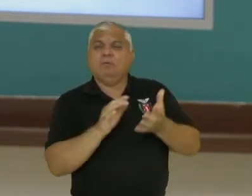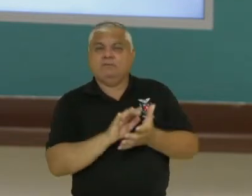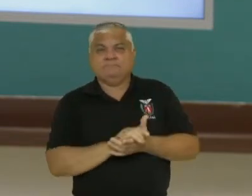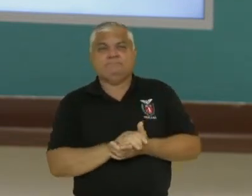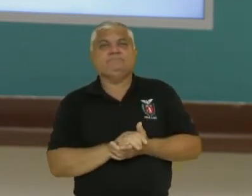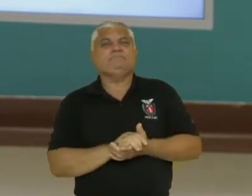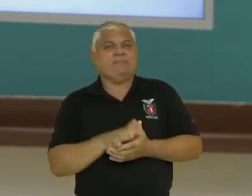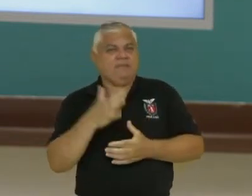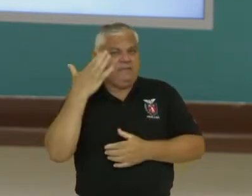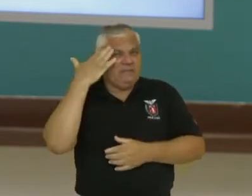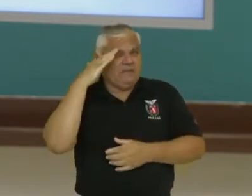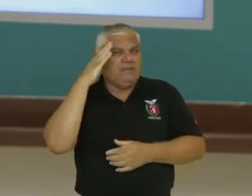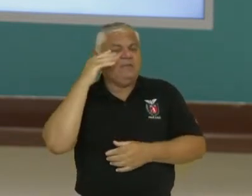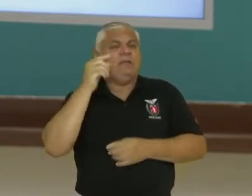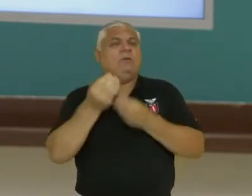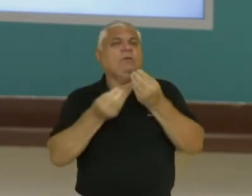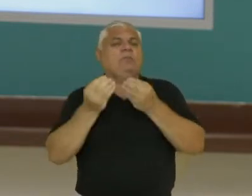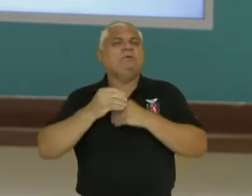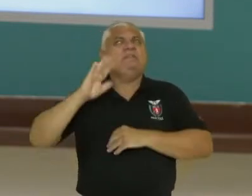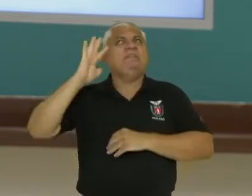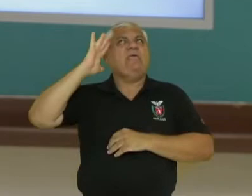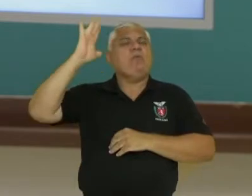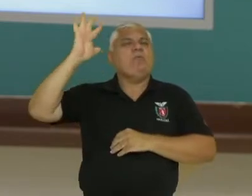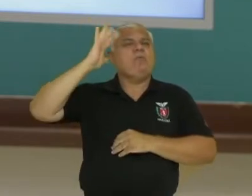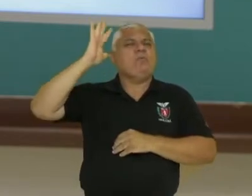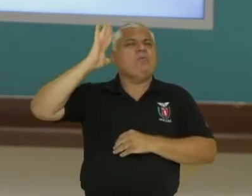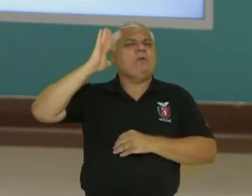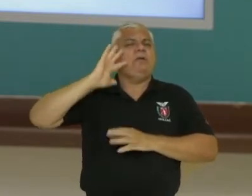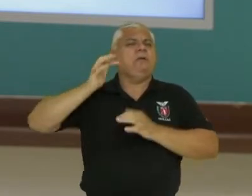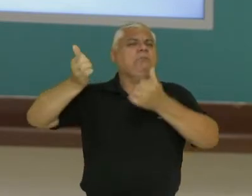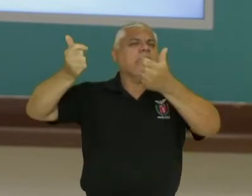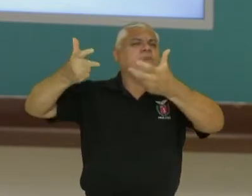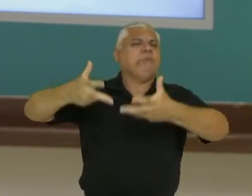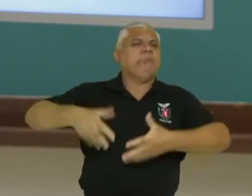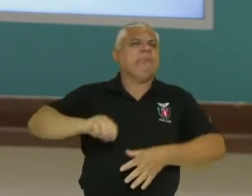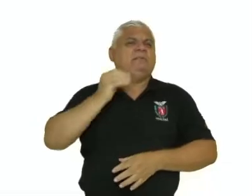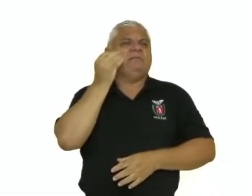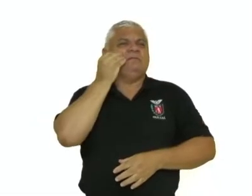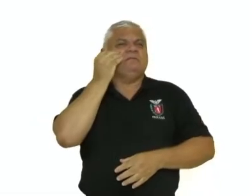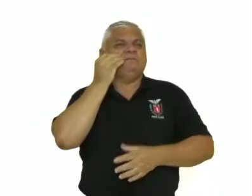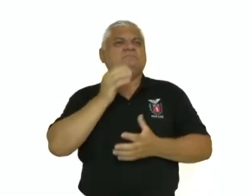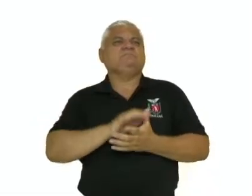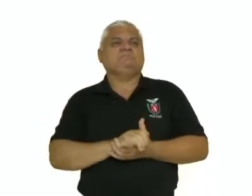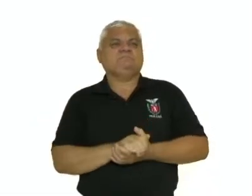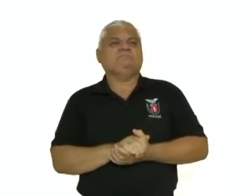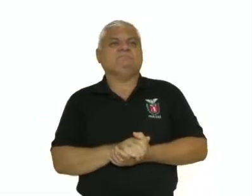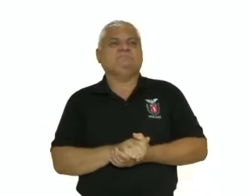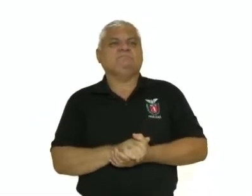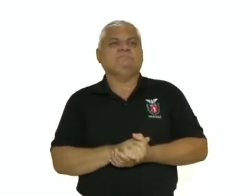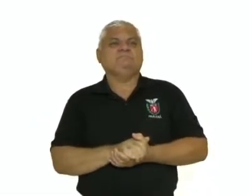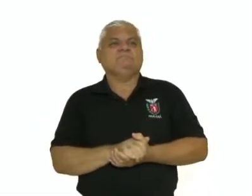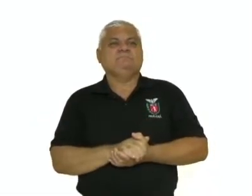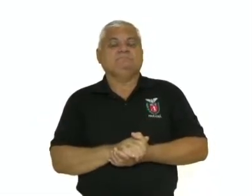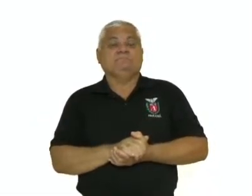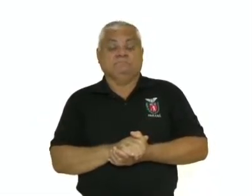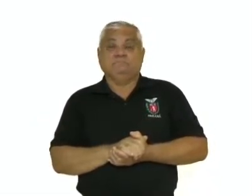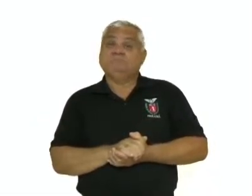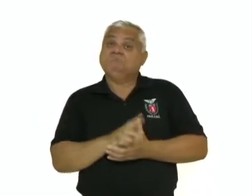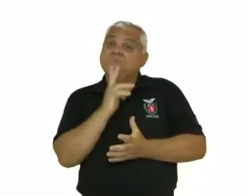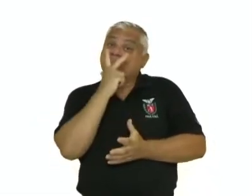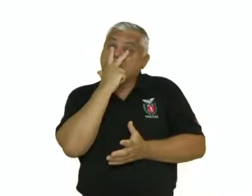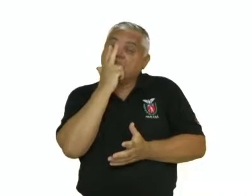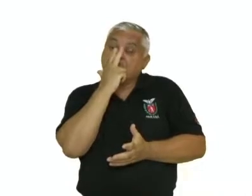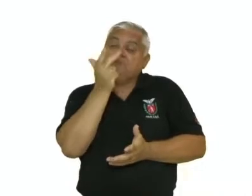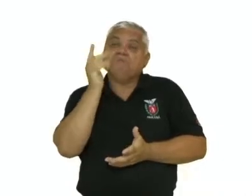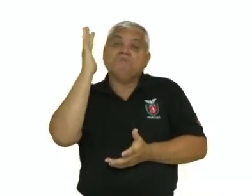nós vamos entender uma teoria que tenta explicar sobre isso. A teoria mais aceita é de que uma